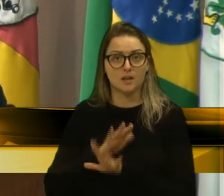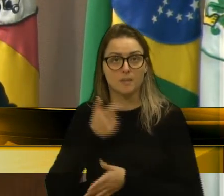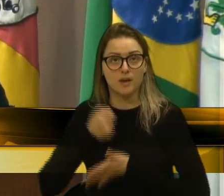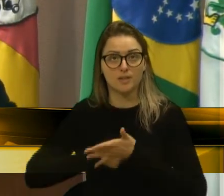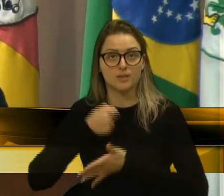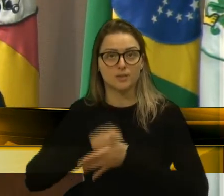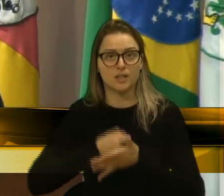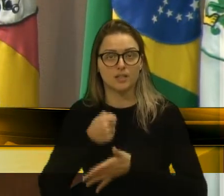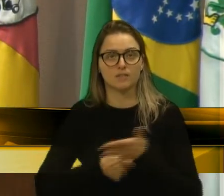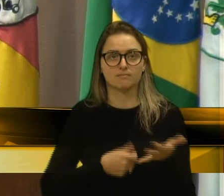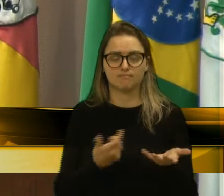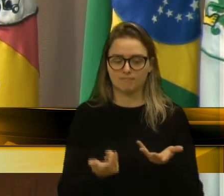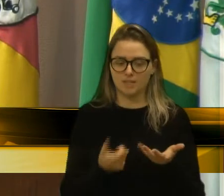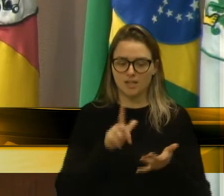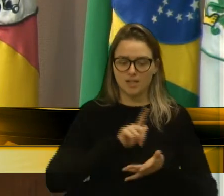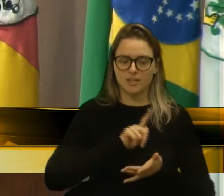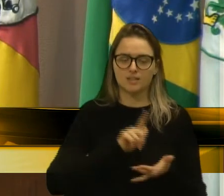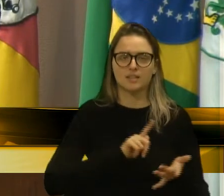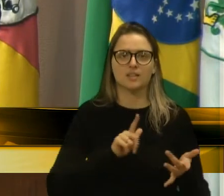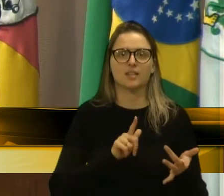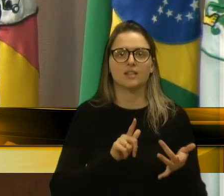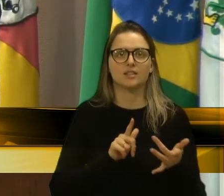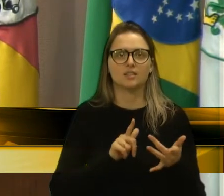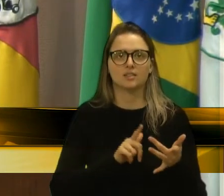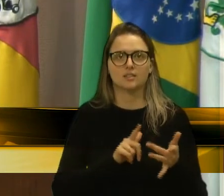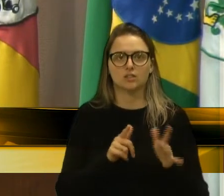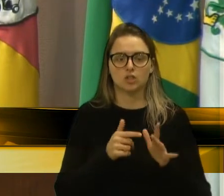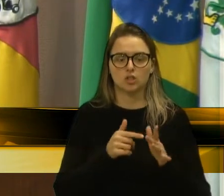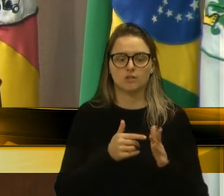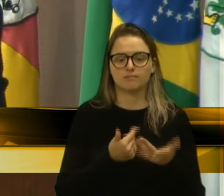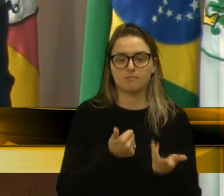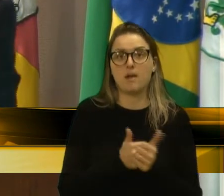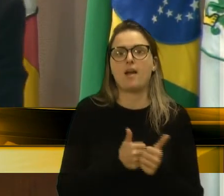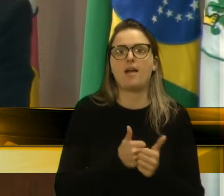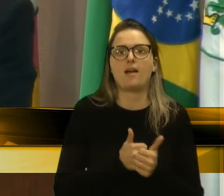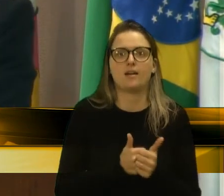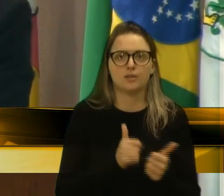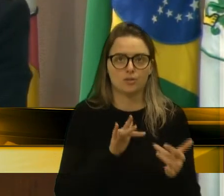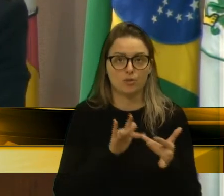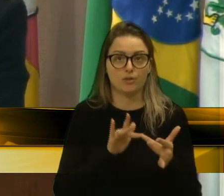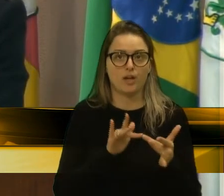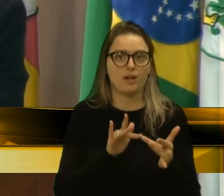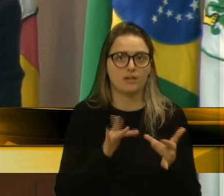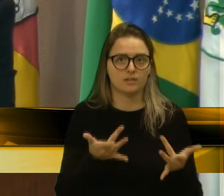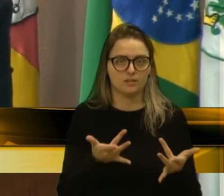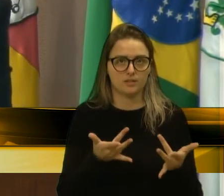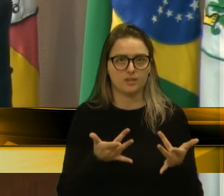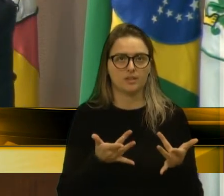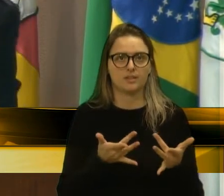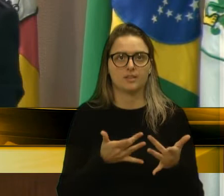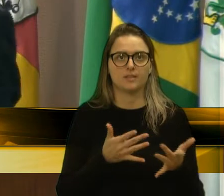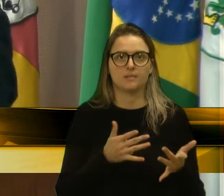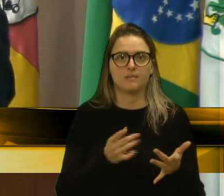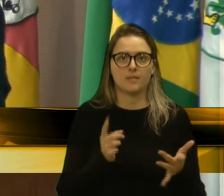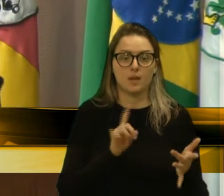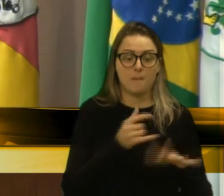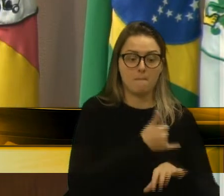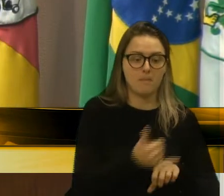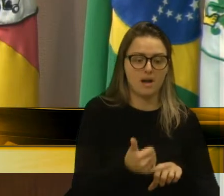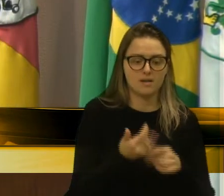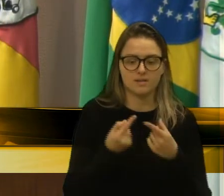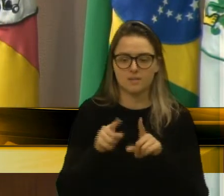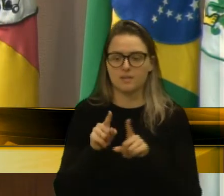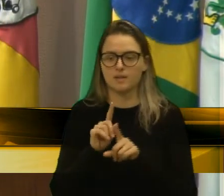estão marcando a bola e o jogador ali em cima. Né? A bola passa, mas o jogador não